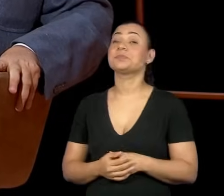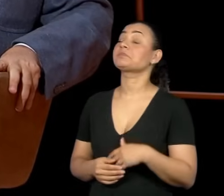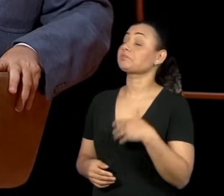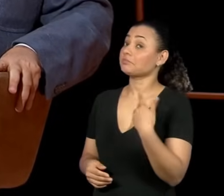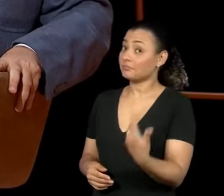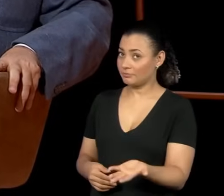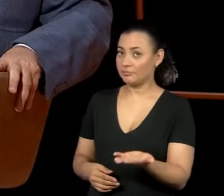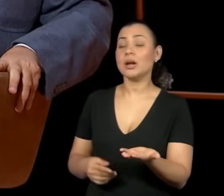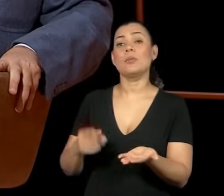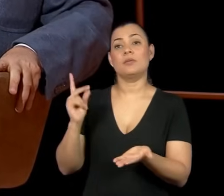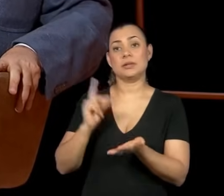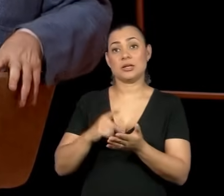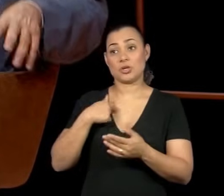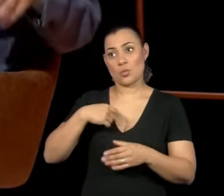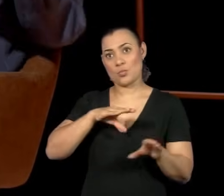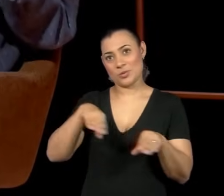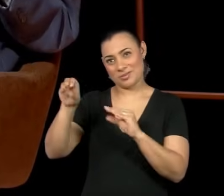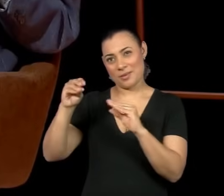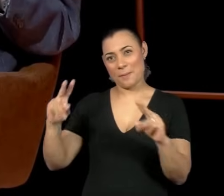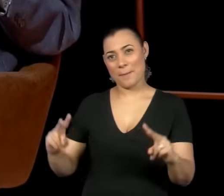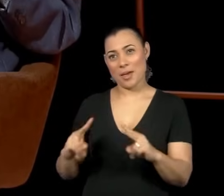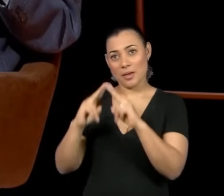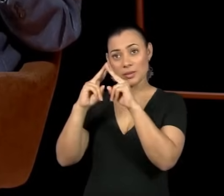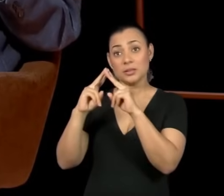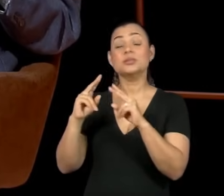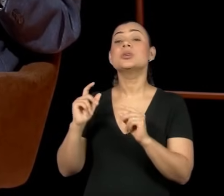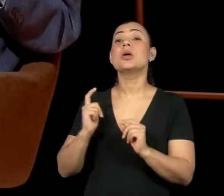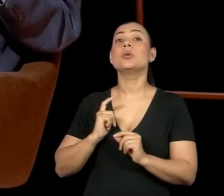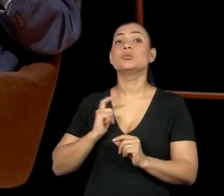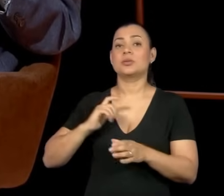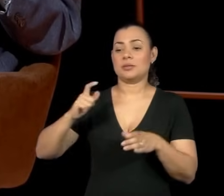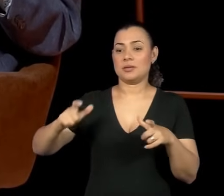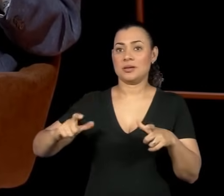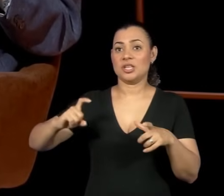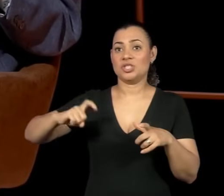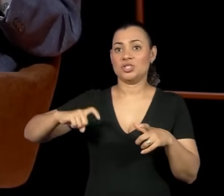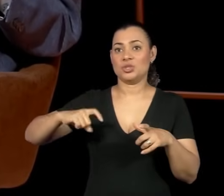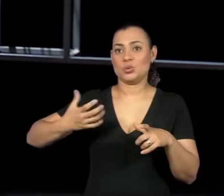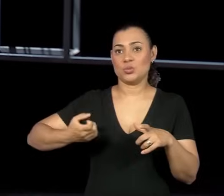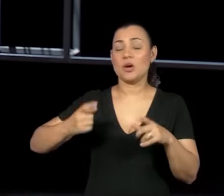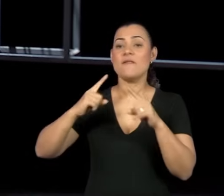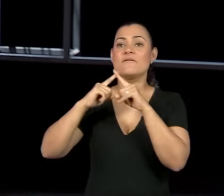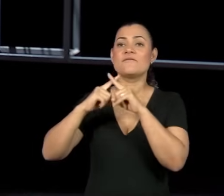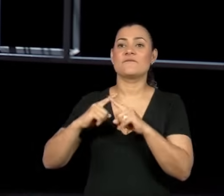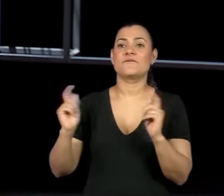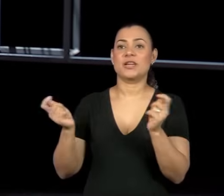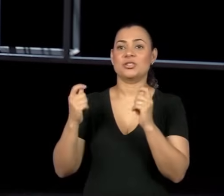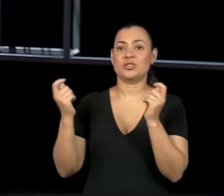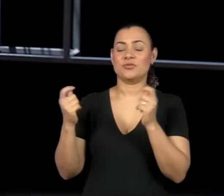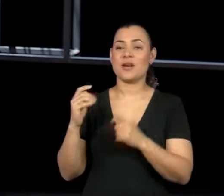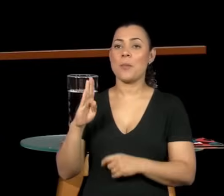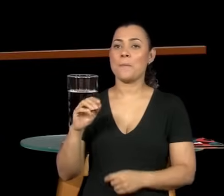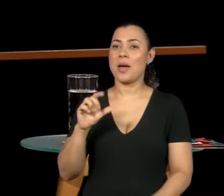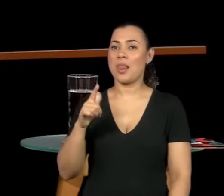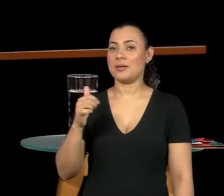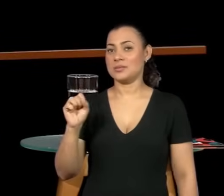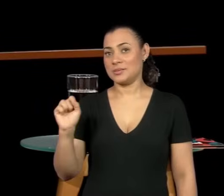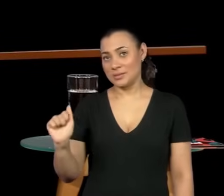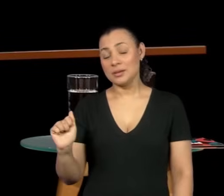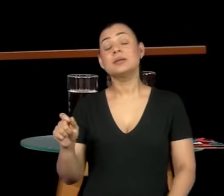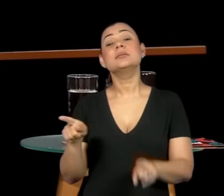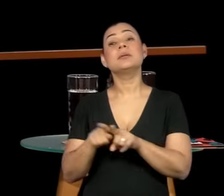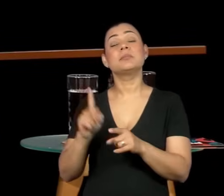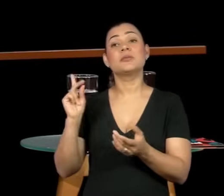Eu quando fui para Paris, eu levei o disco do Festival da Balança. Onde eu ia, para meu